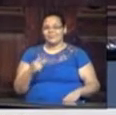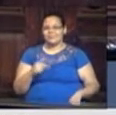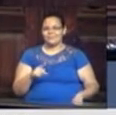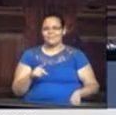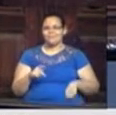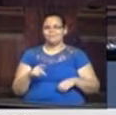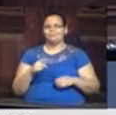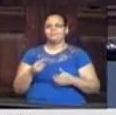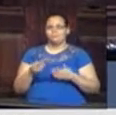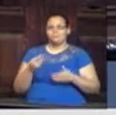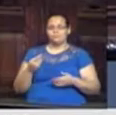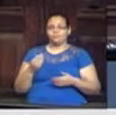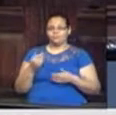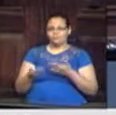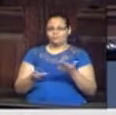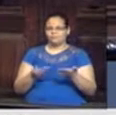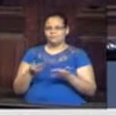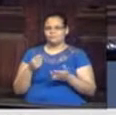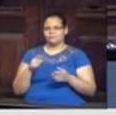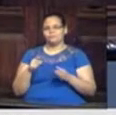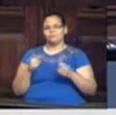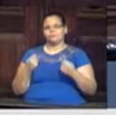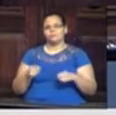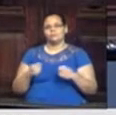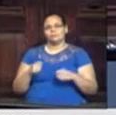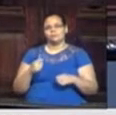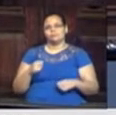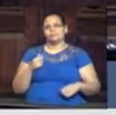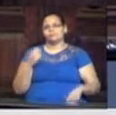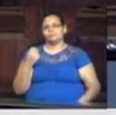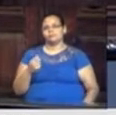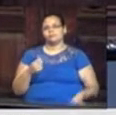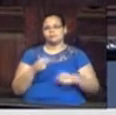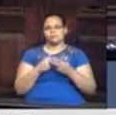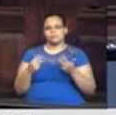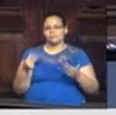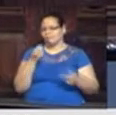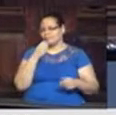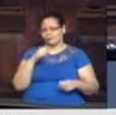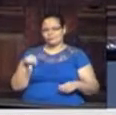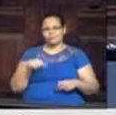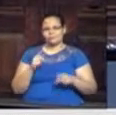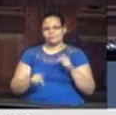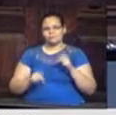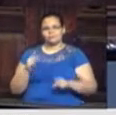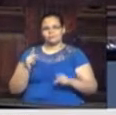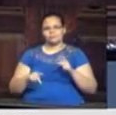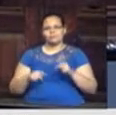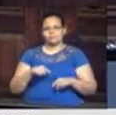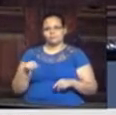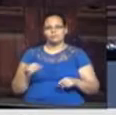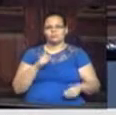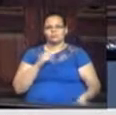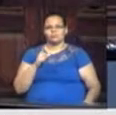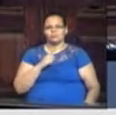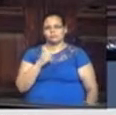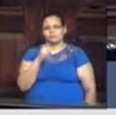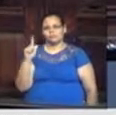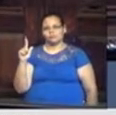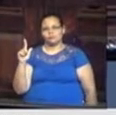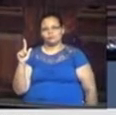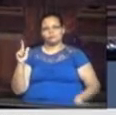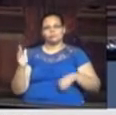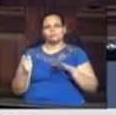que são prestar os serviços essenciais de qualidade à nossa população. Nós temos um outro